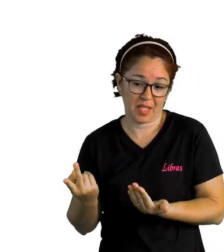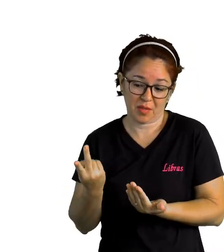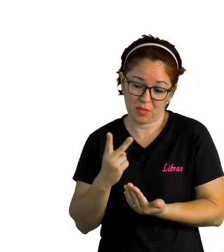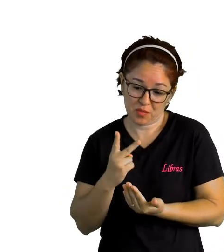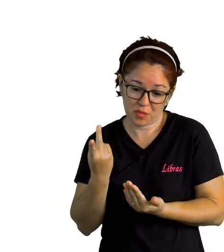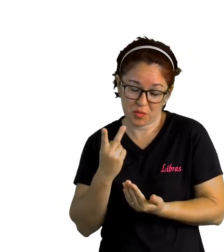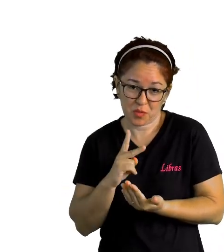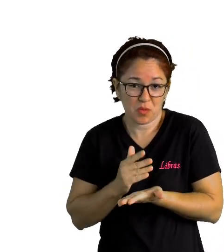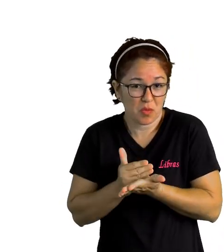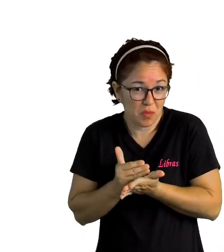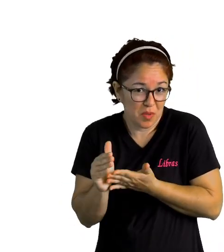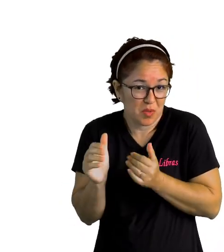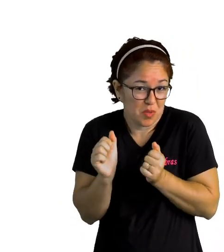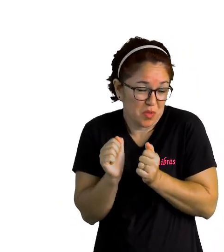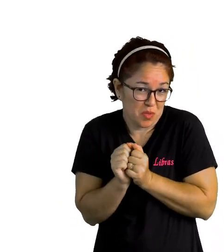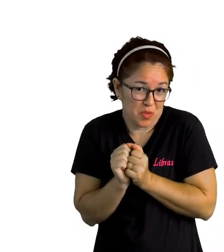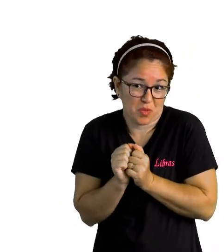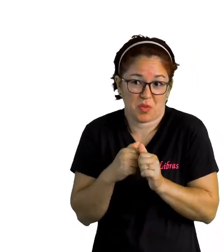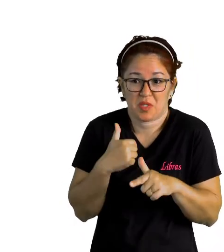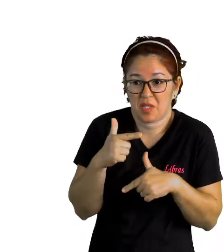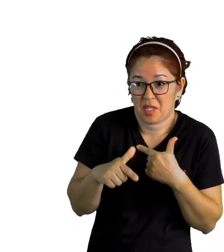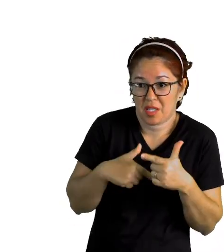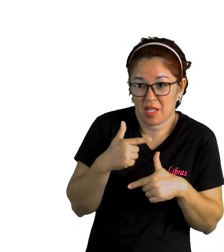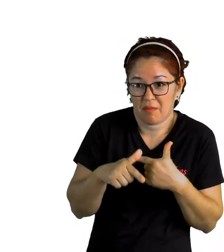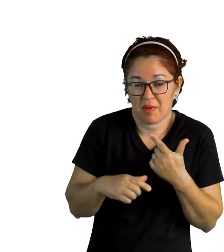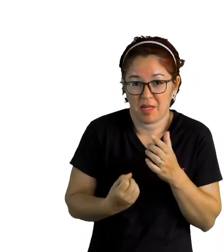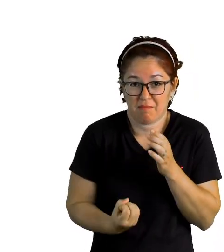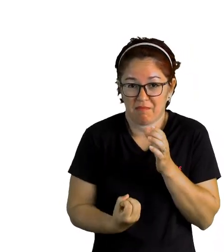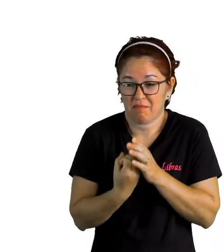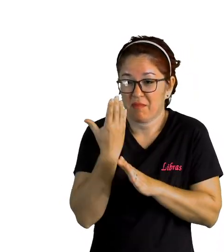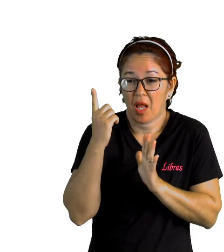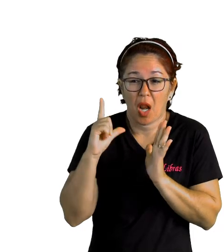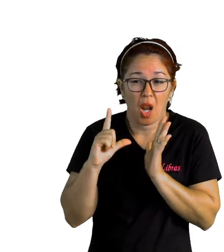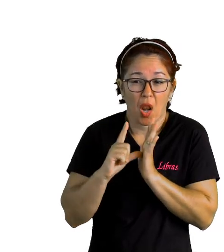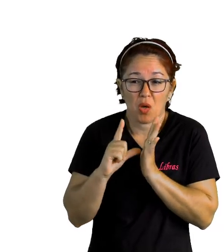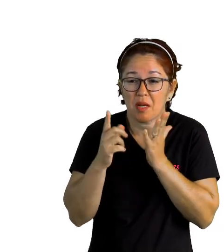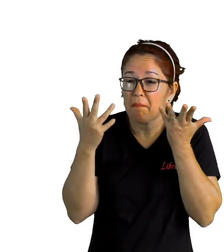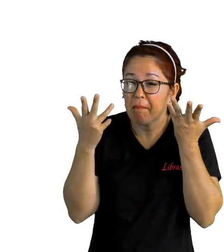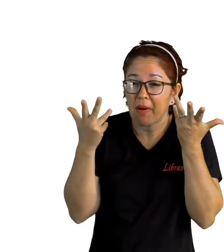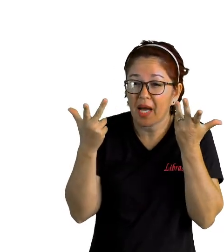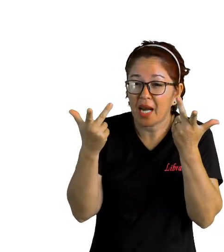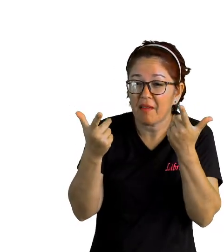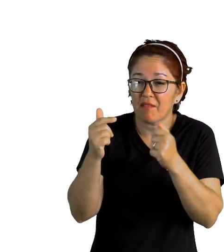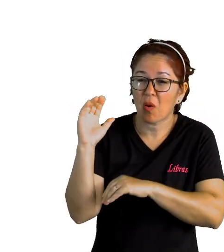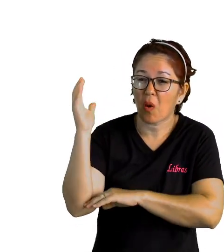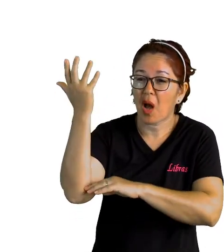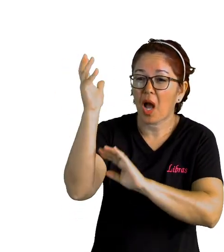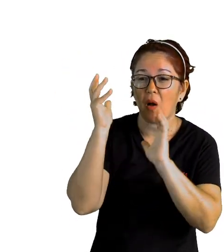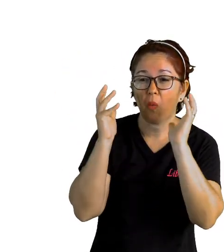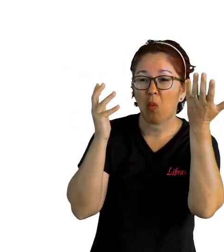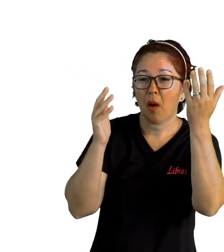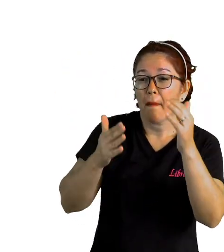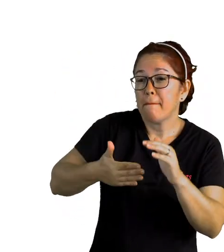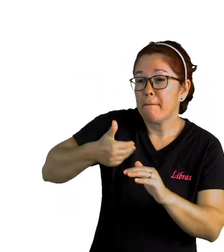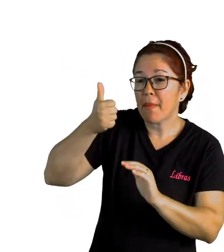seus talentos, montaram a loja mais fantástica da floresta e